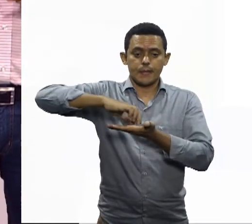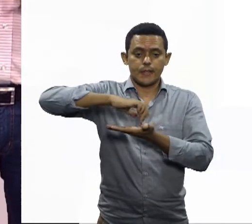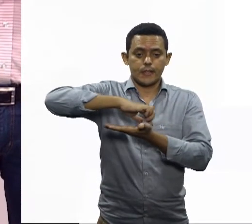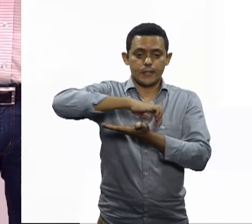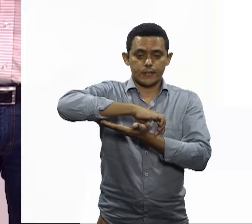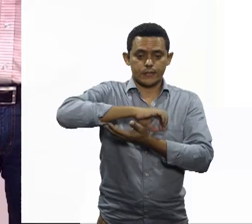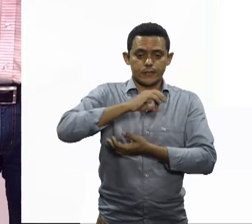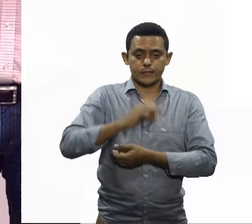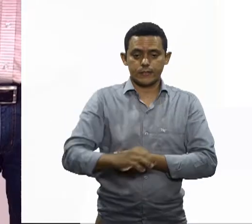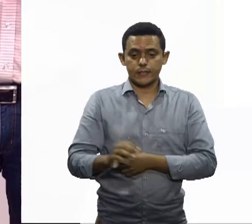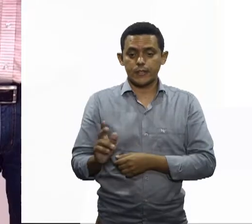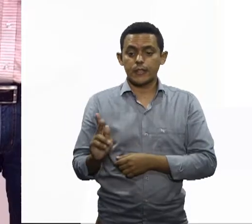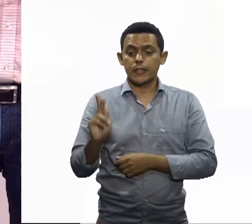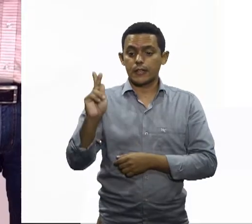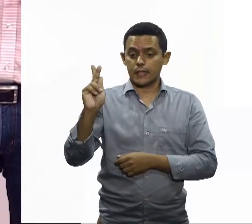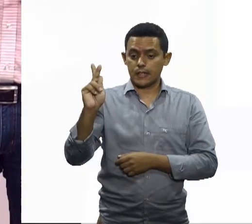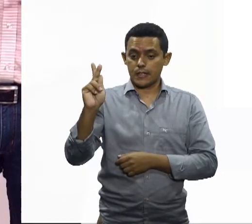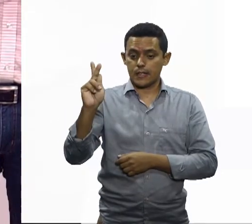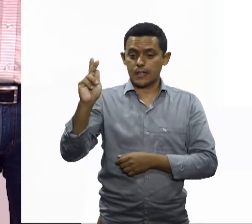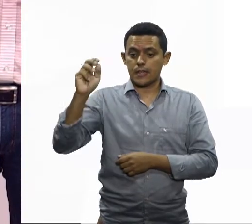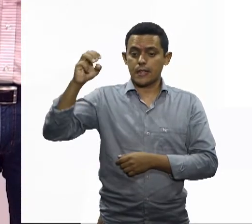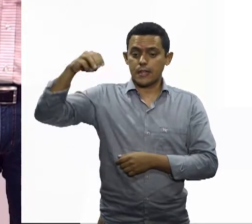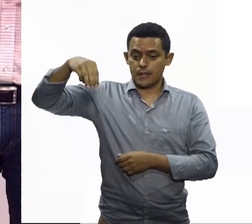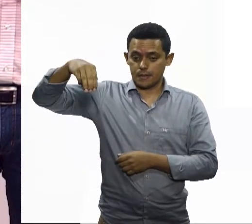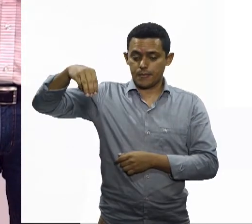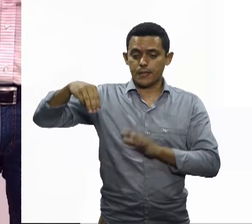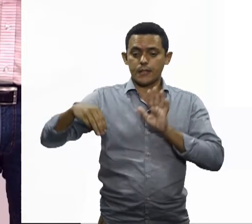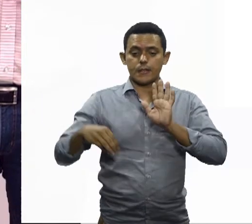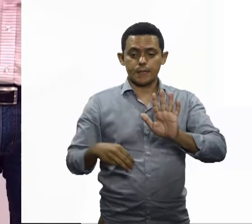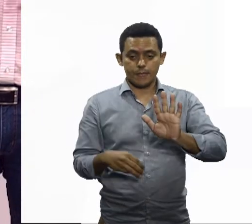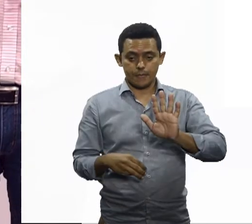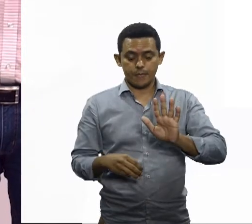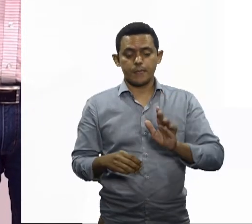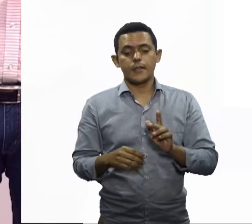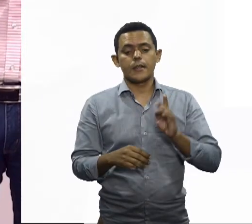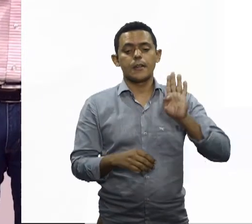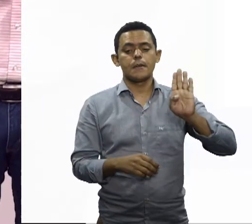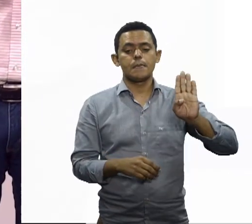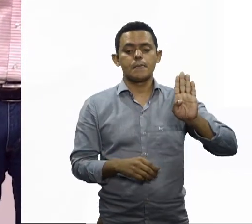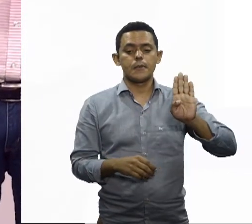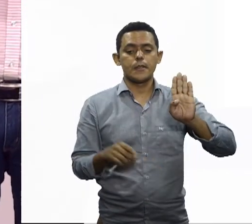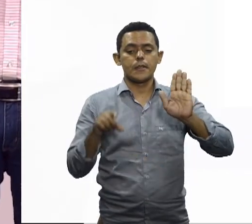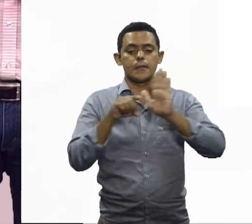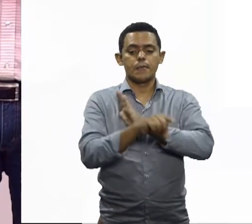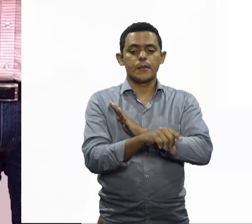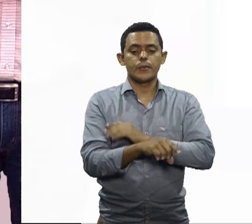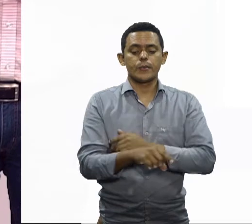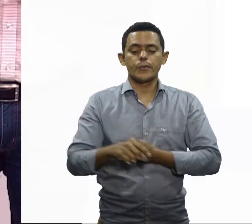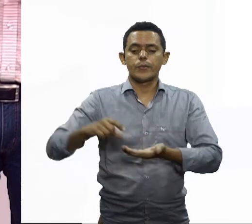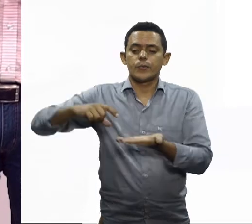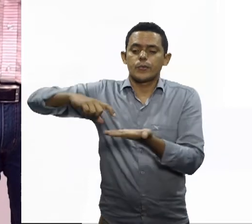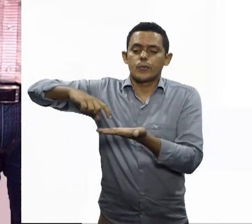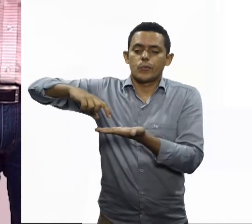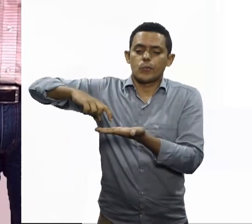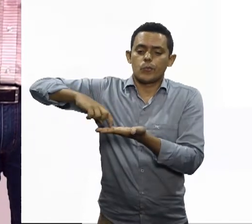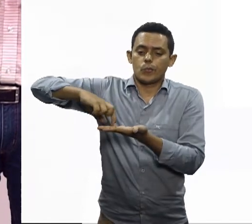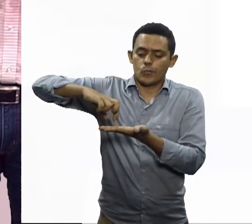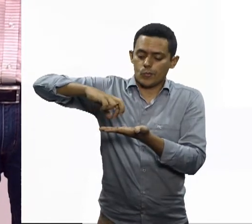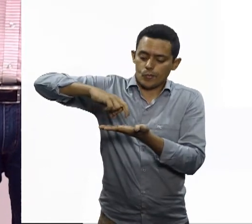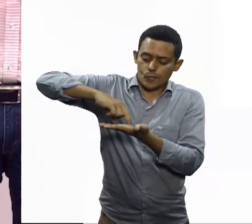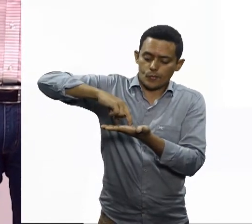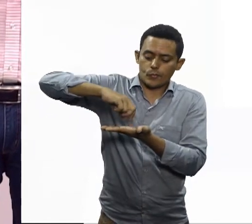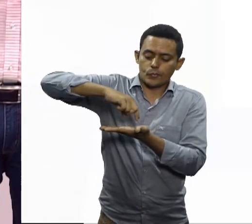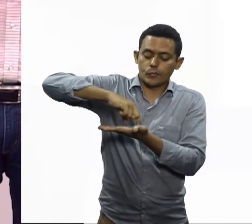em média, quantos passos ela deu aproximadamente nessa caminhada? Então, observa aí uma outra cálculo que nós queremos